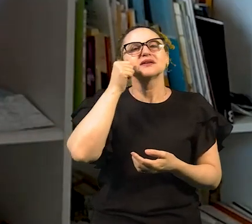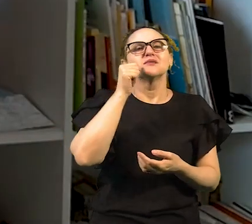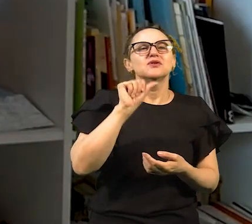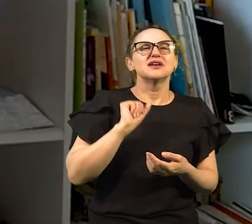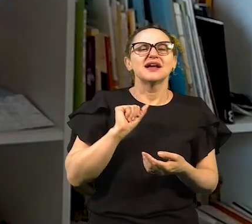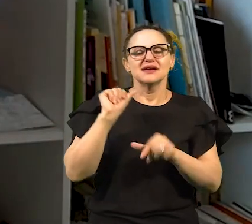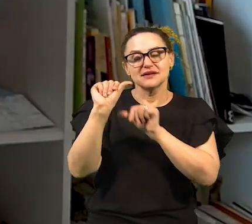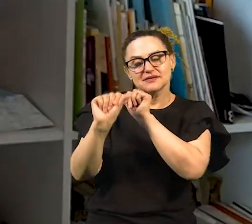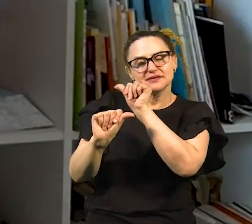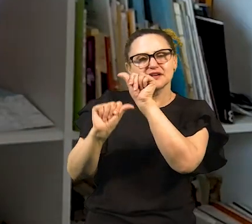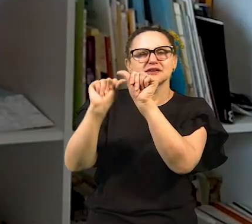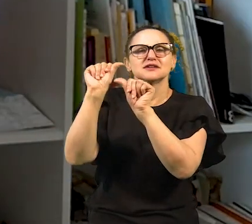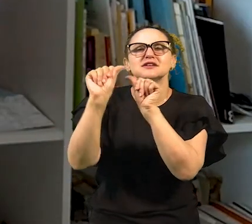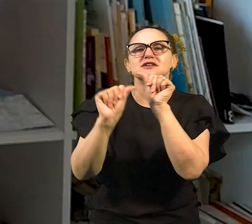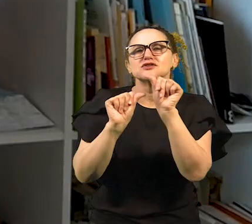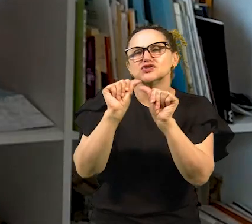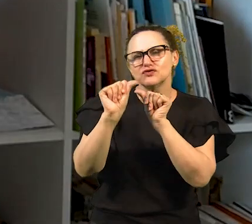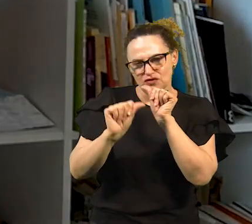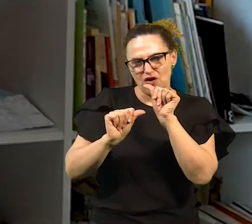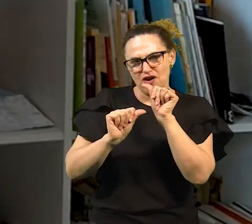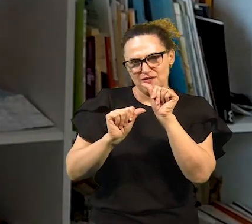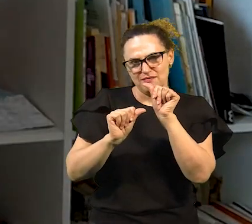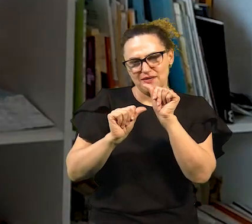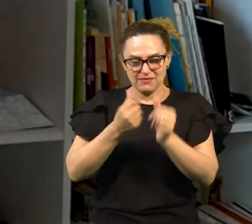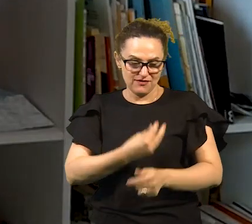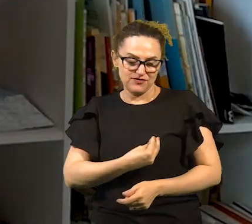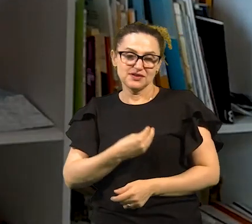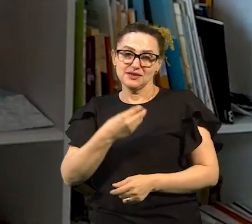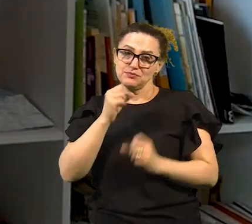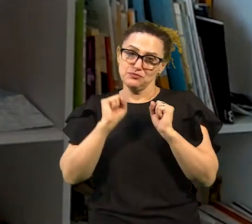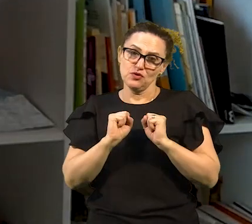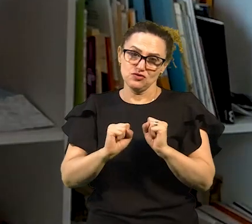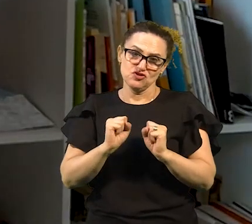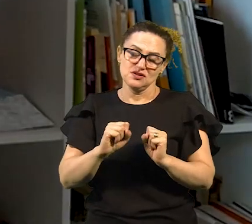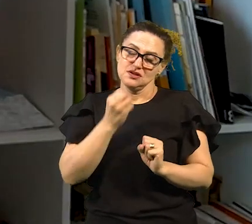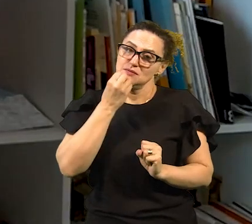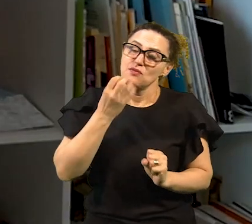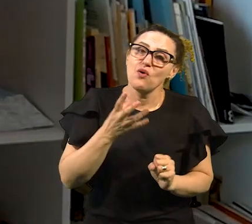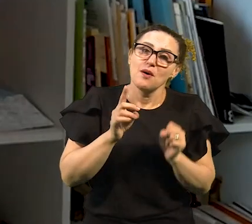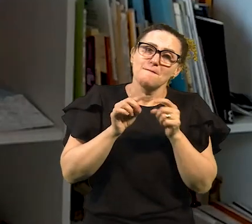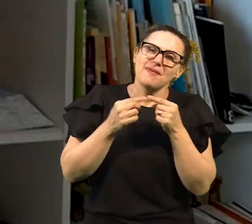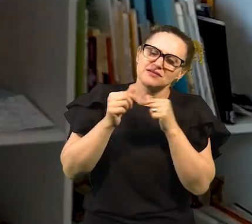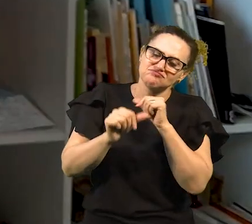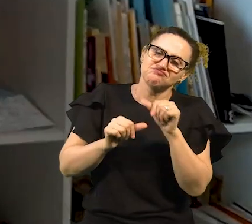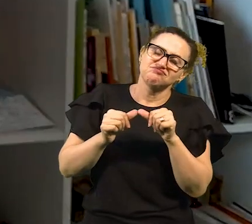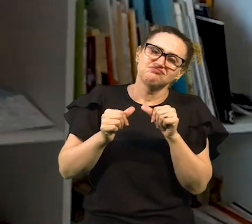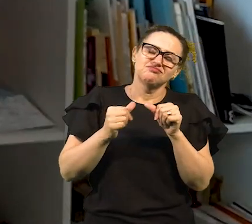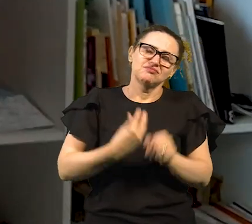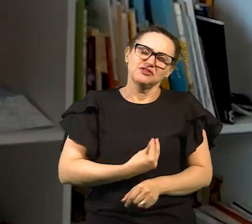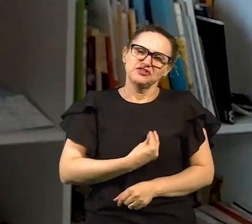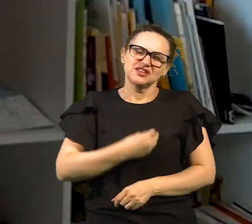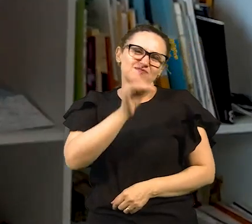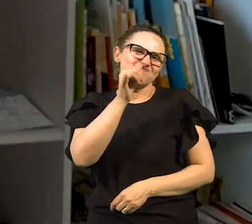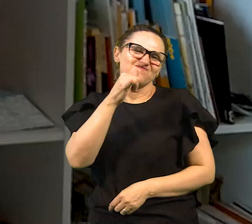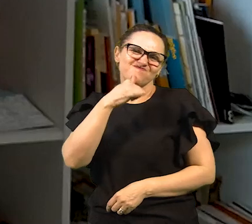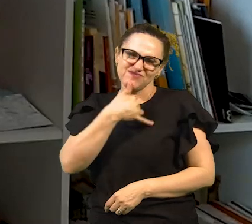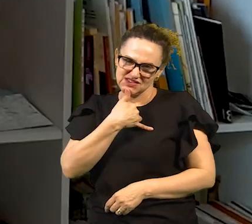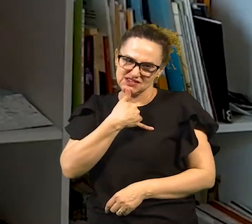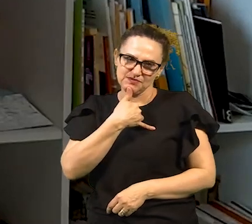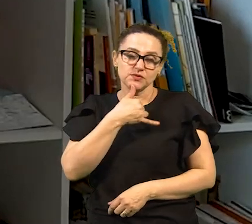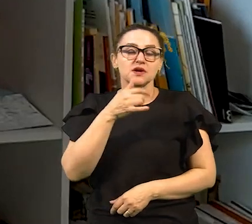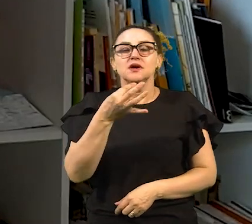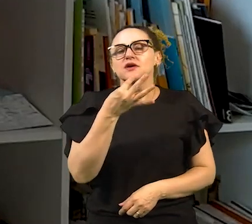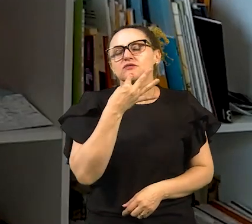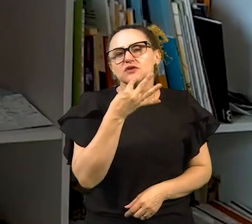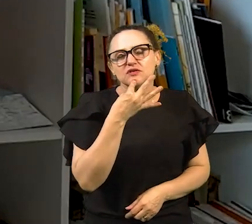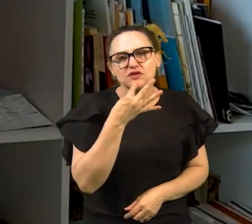vida que tinha tudo para ser boa numa vida triste, né? Quem conhece um pouco da biografia da Gilca Machado vai ver que ela é uma